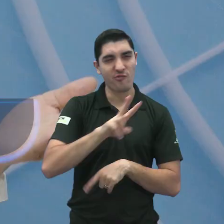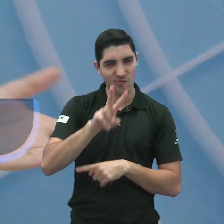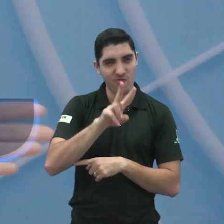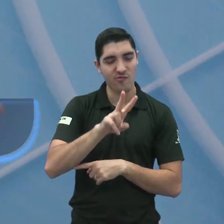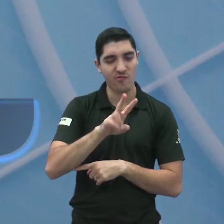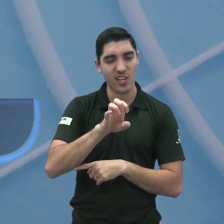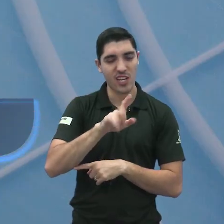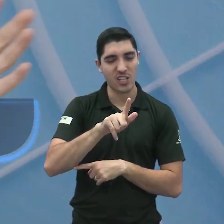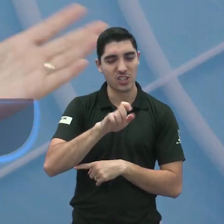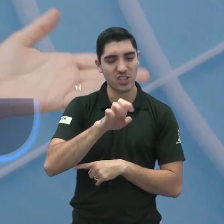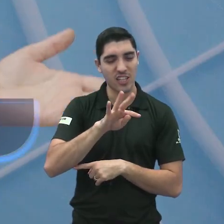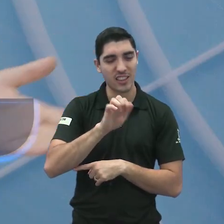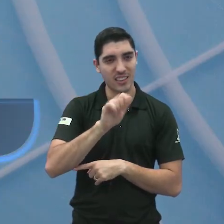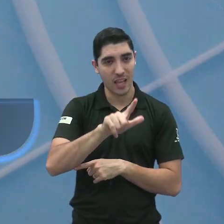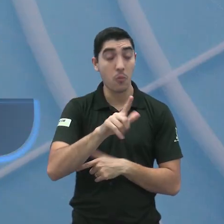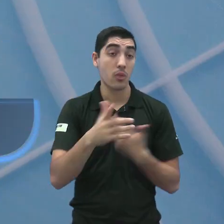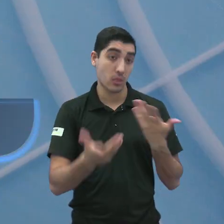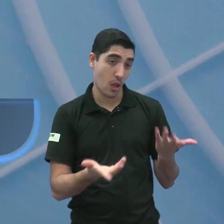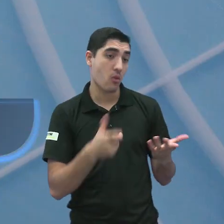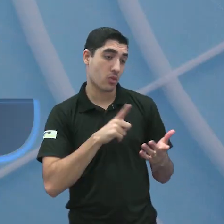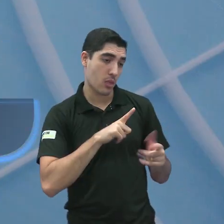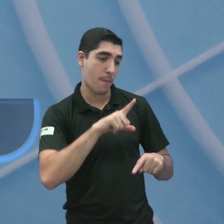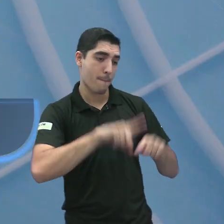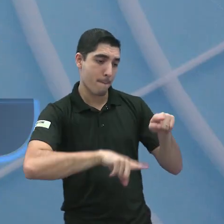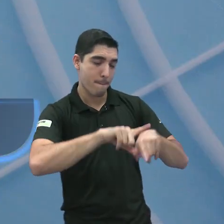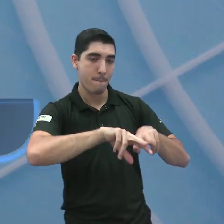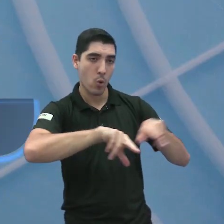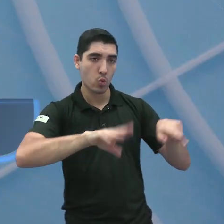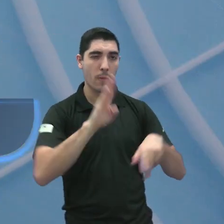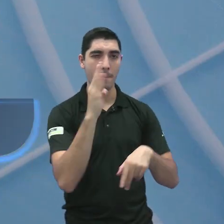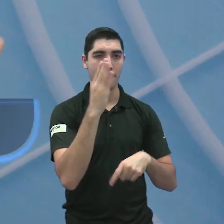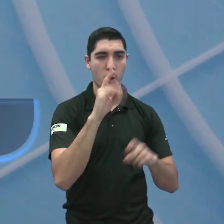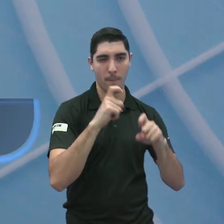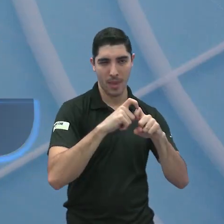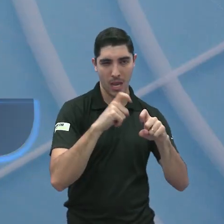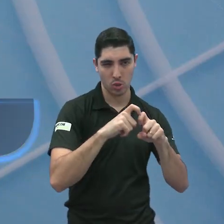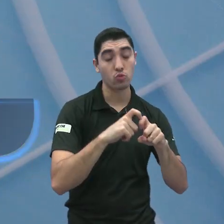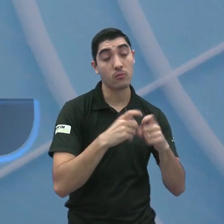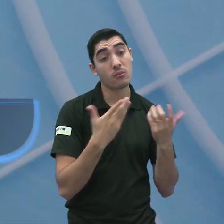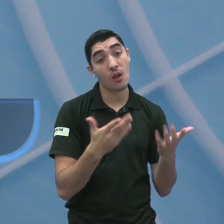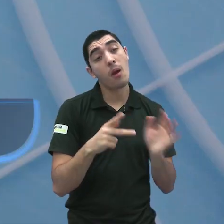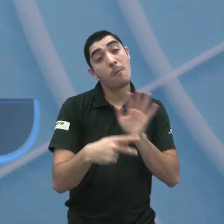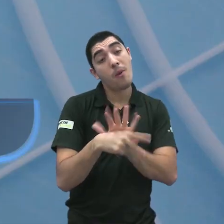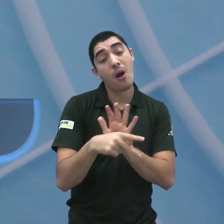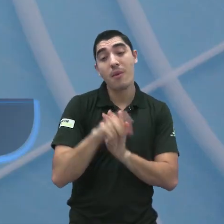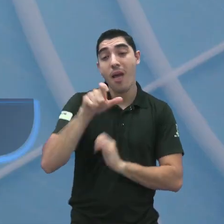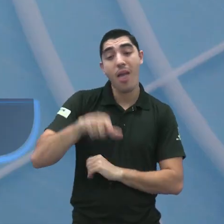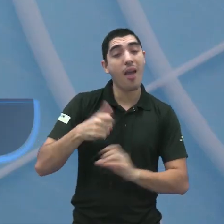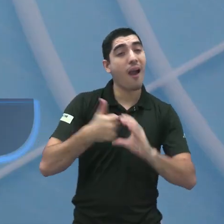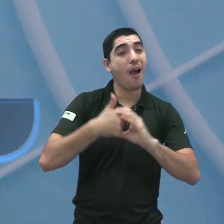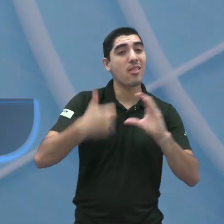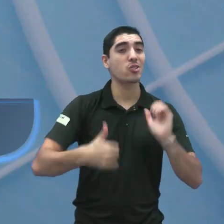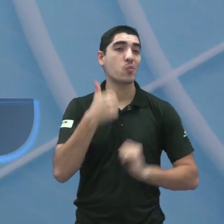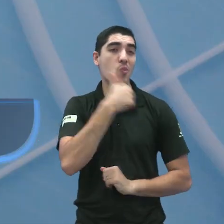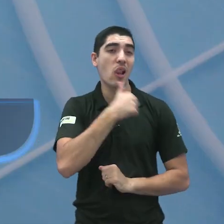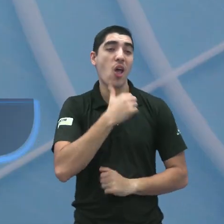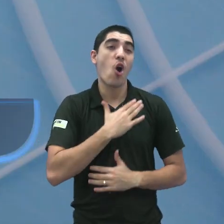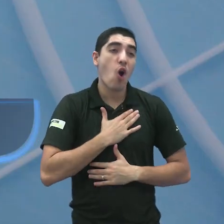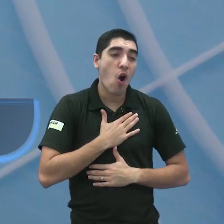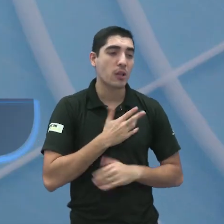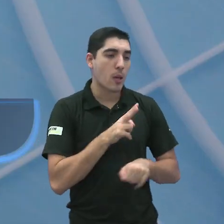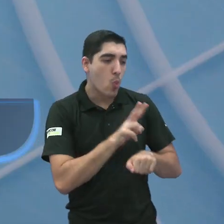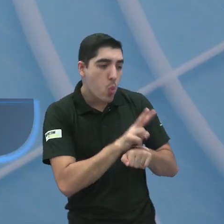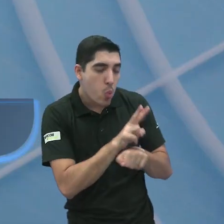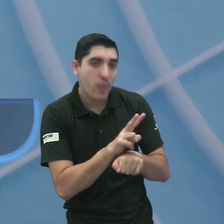trabalhei também com produtos biomédicos. Então, acho que essa característica da mulher de cuidar, de